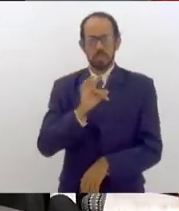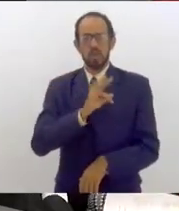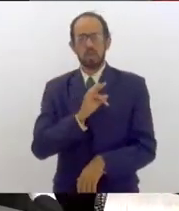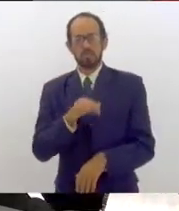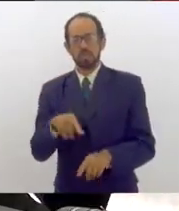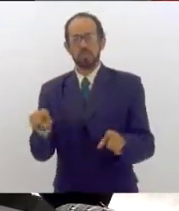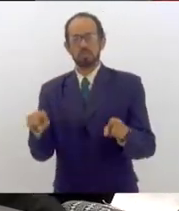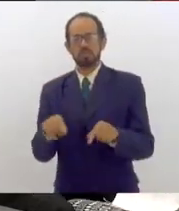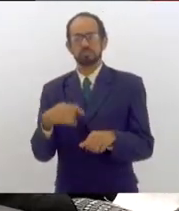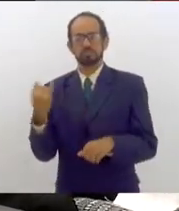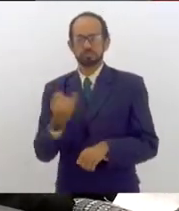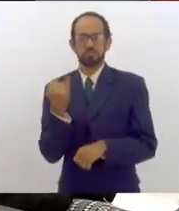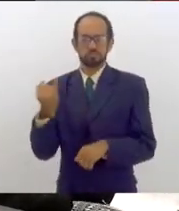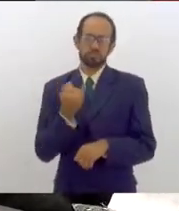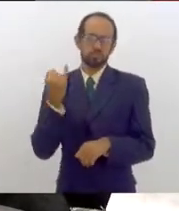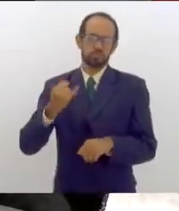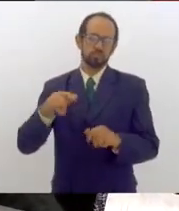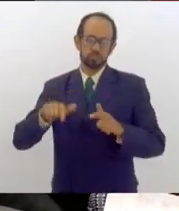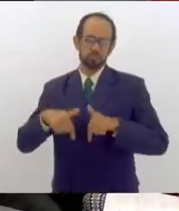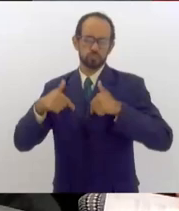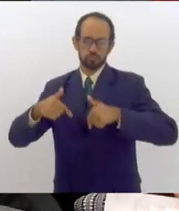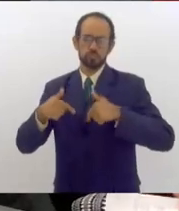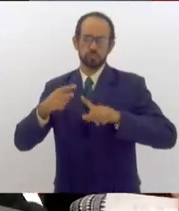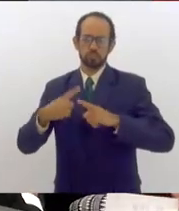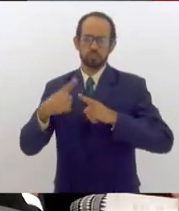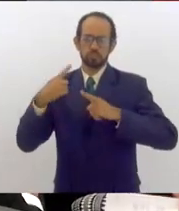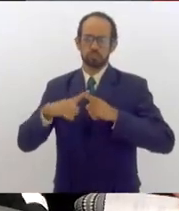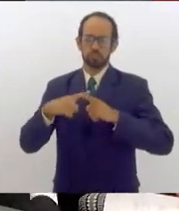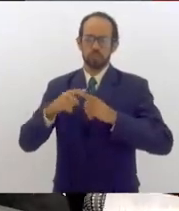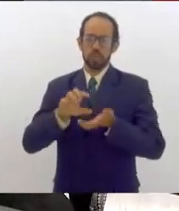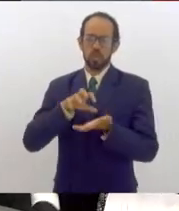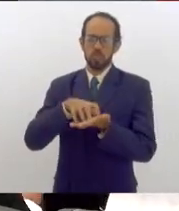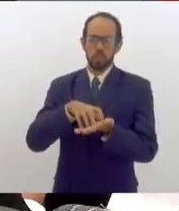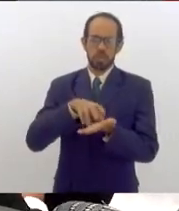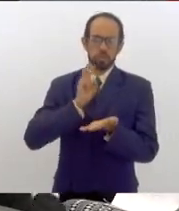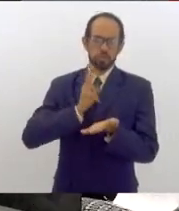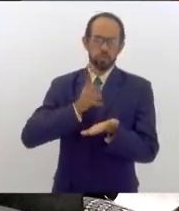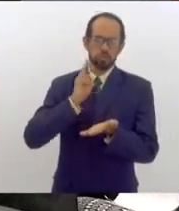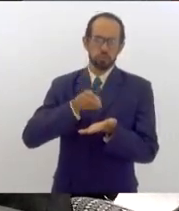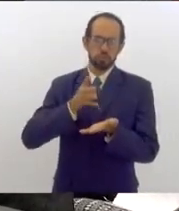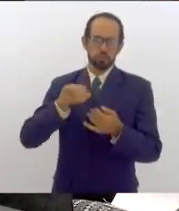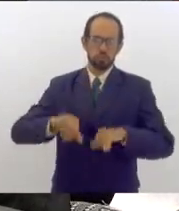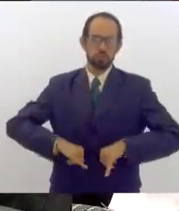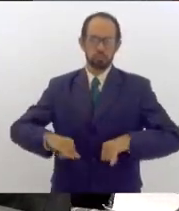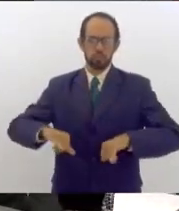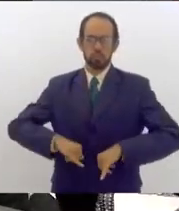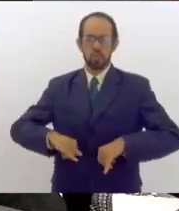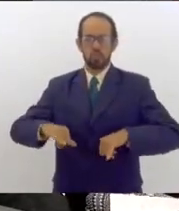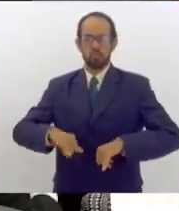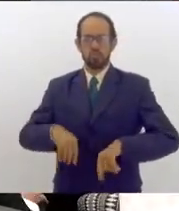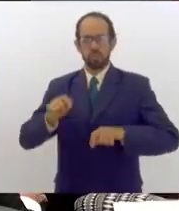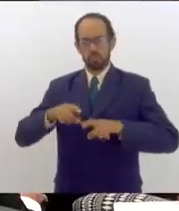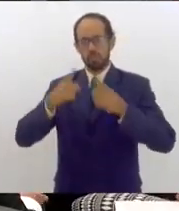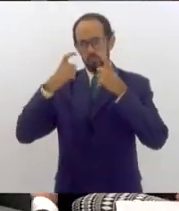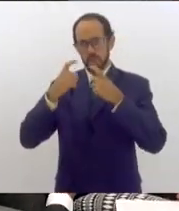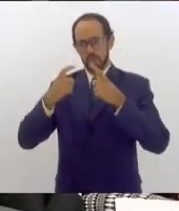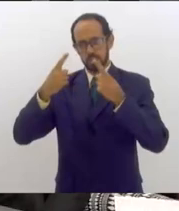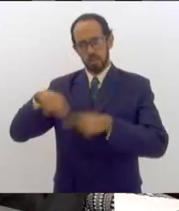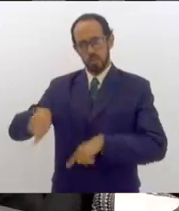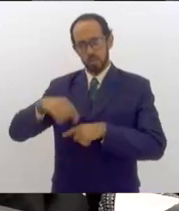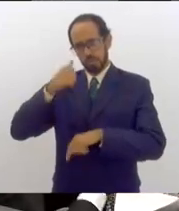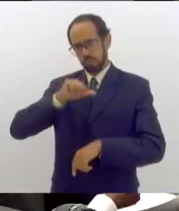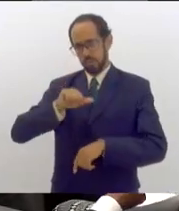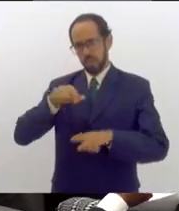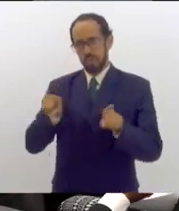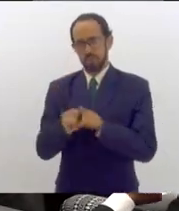é muito importante essa iniciativa porque a comarca sempre sofre muito com a violência contra a mulher Inclusive